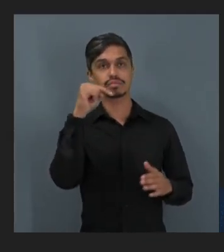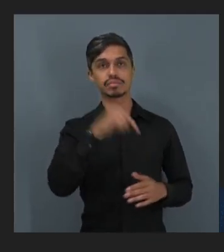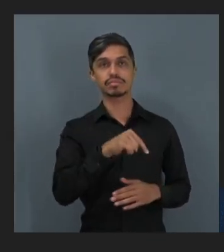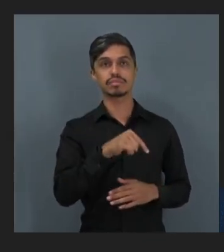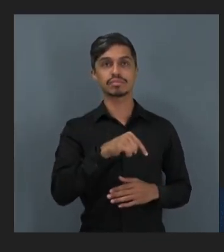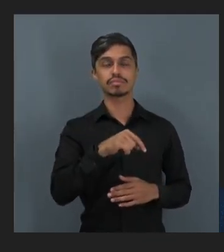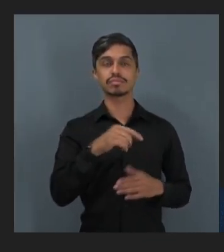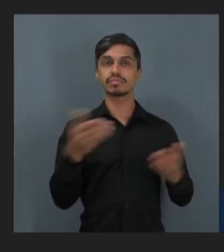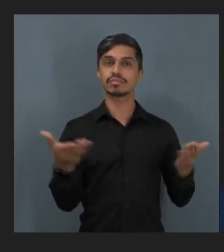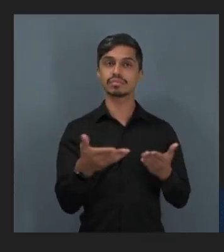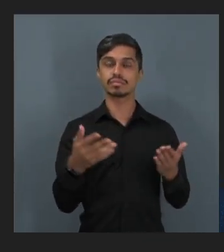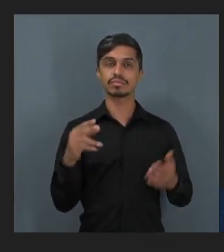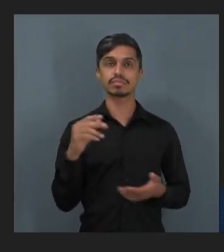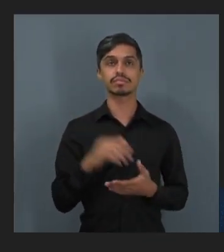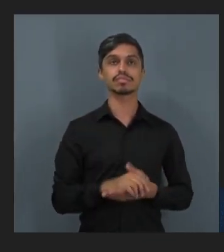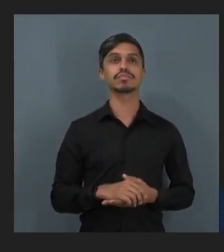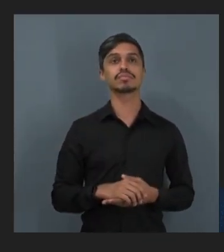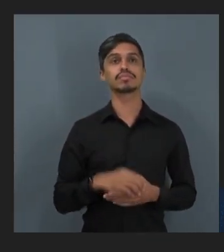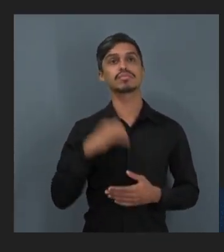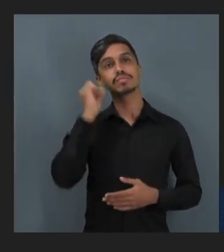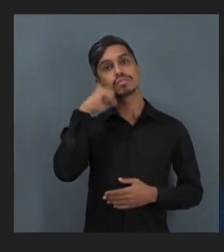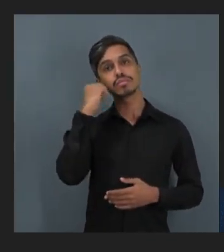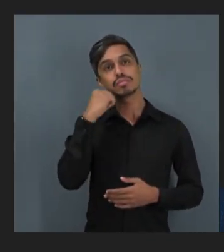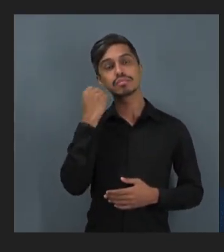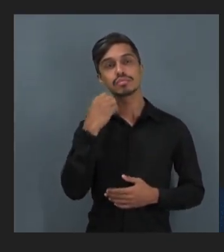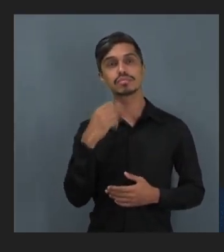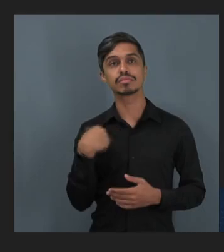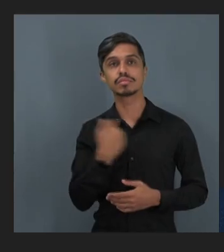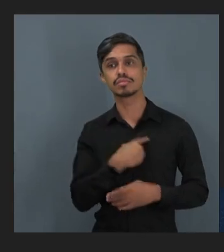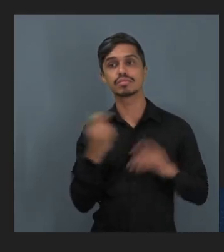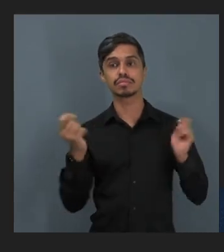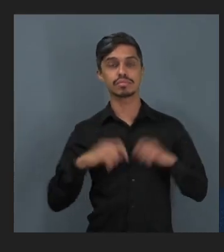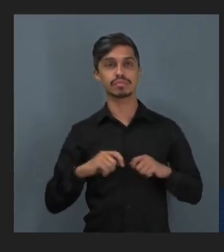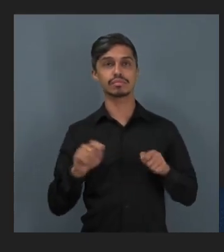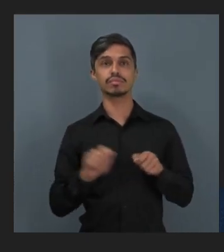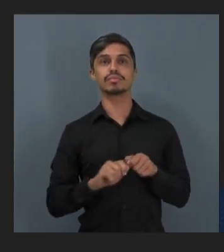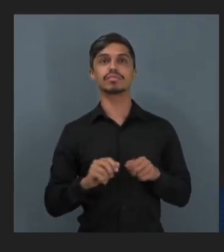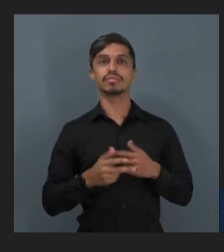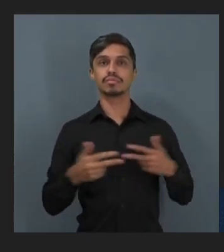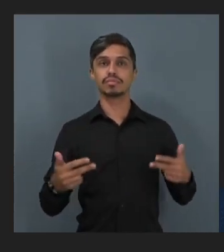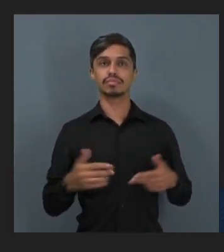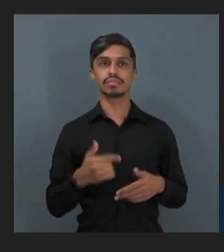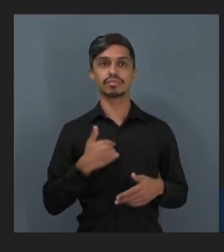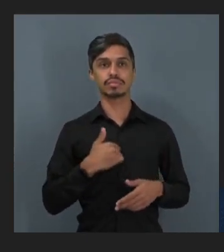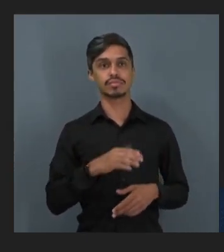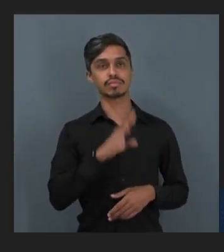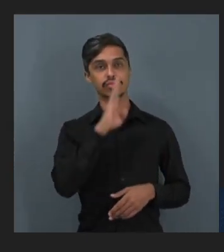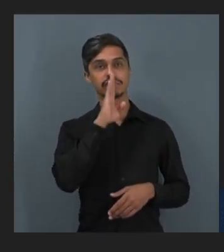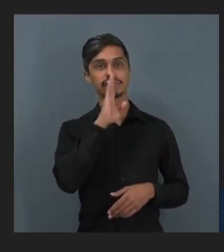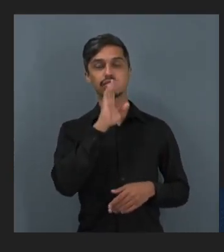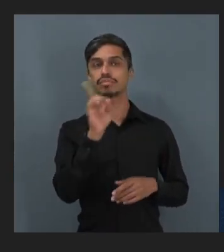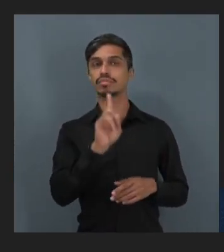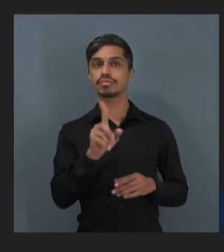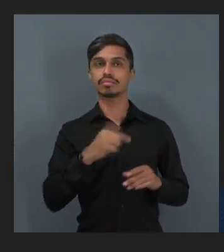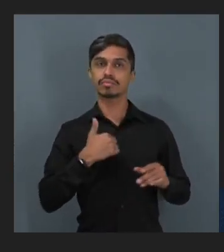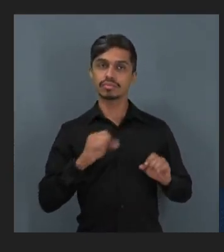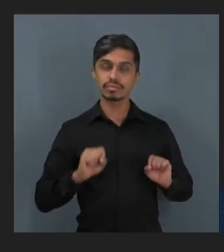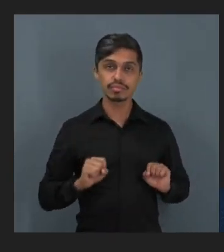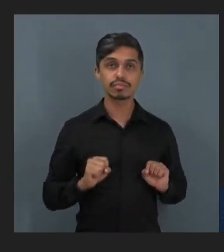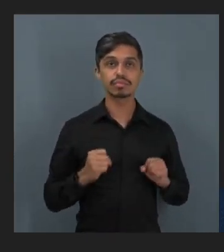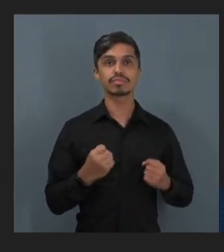da história, como senadores da República, que podemos fazer algo. Eu não vou medir esforço, não